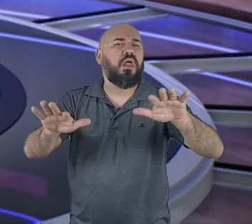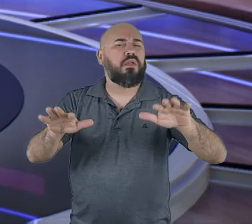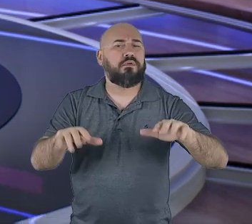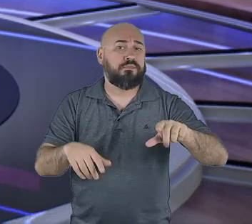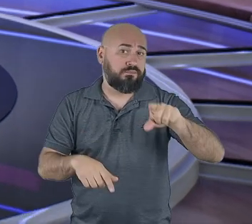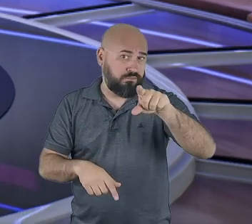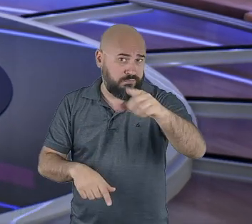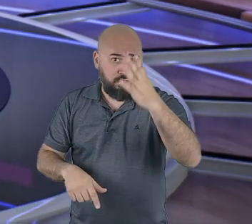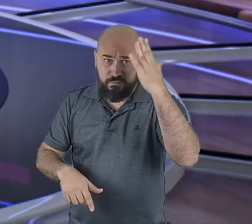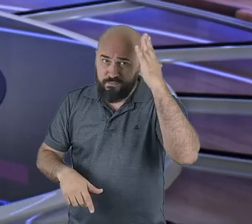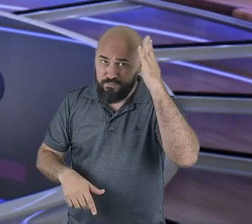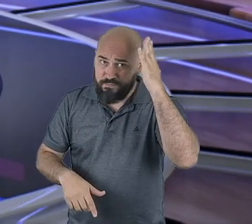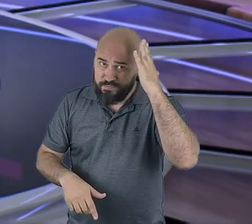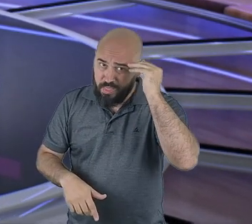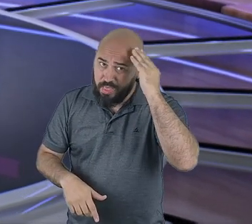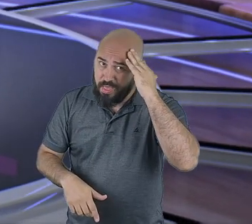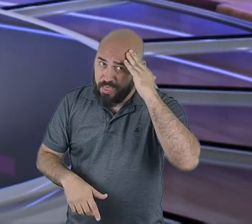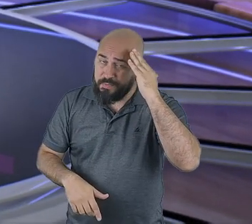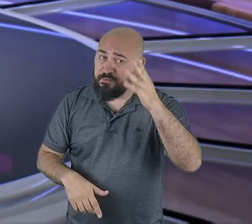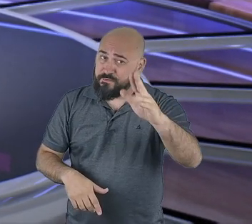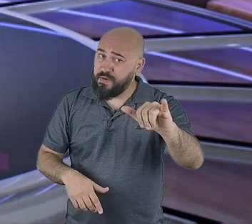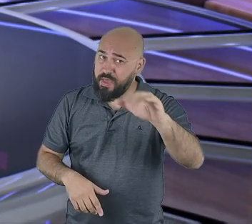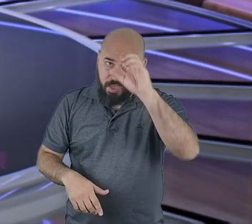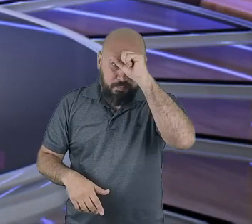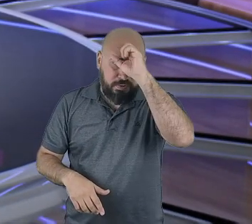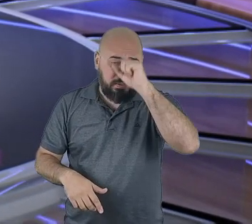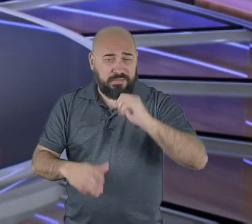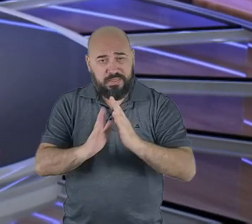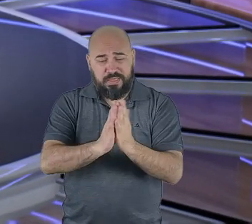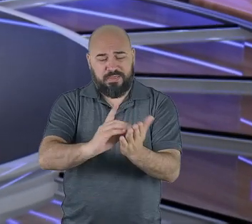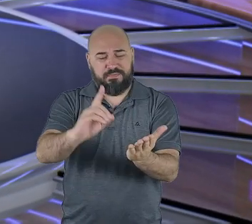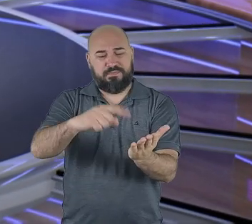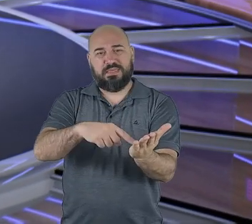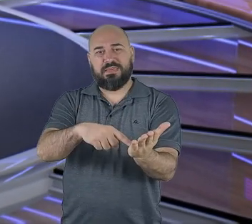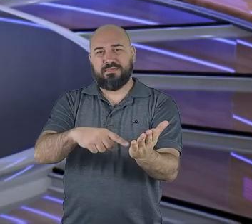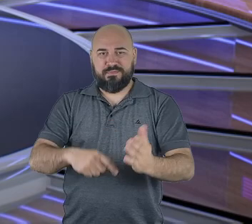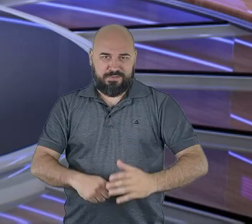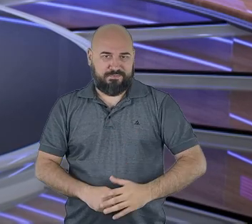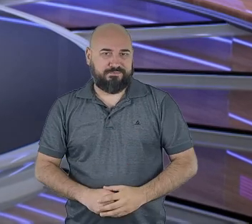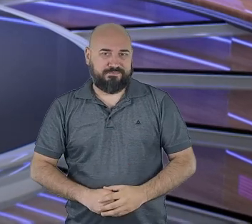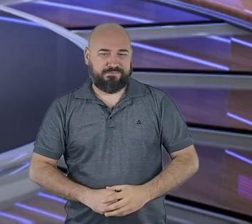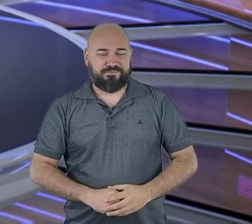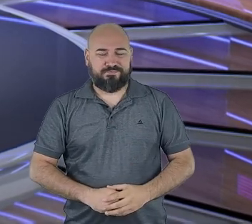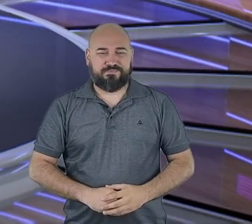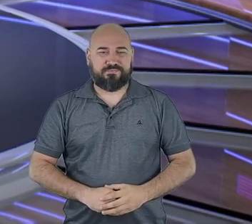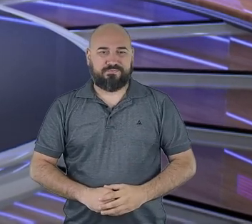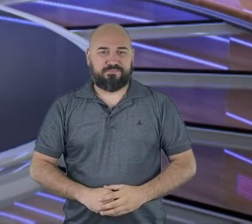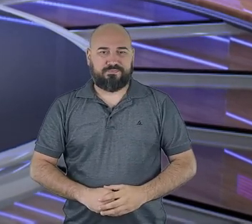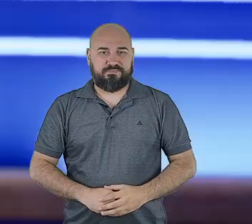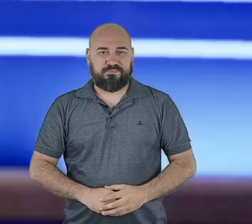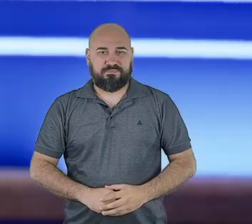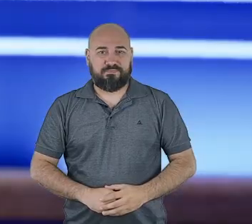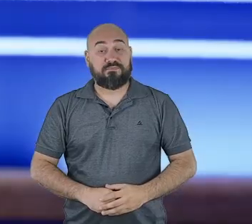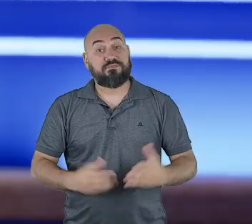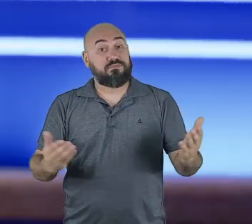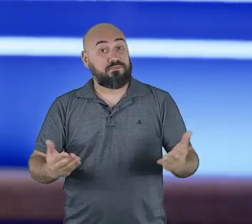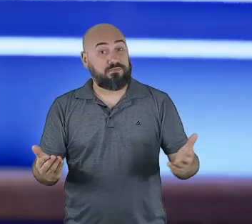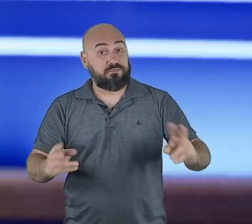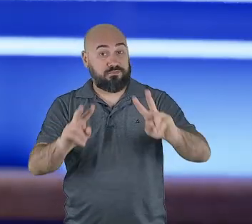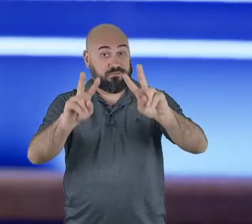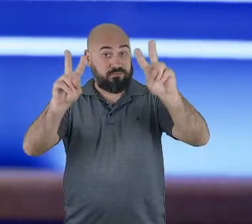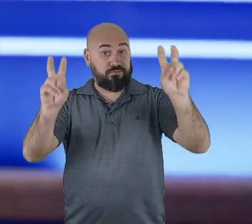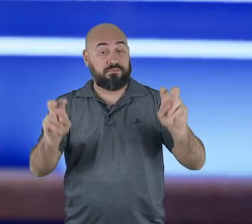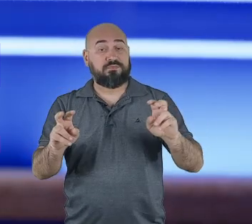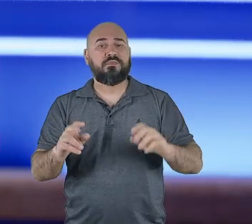tudo aquilo que nós vamos aprender e entender na palavra do Senhor. O tema de hoje vai